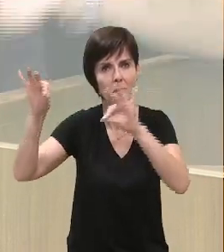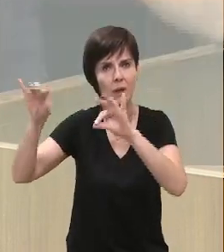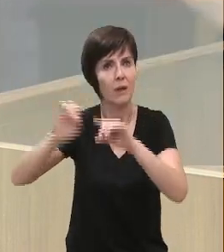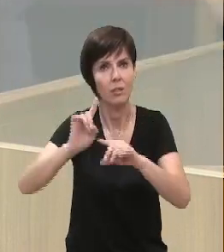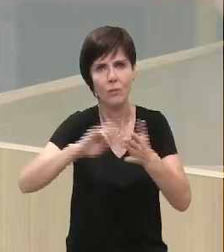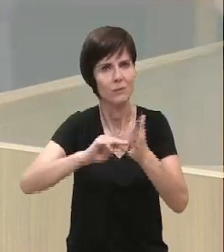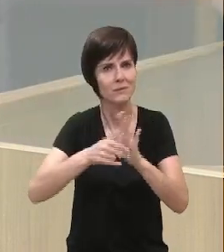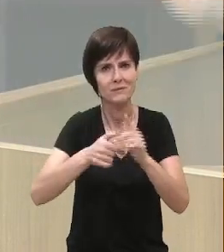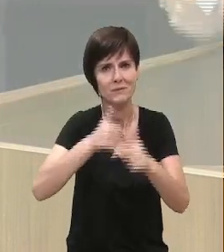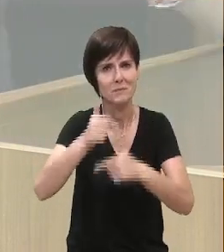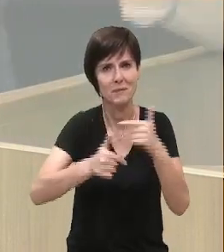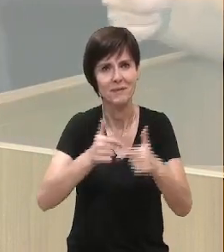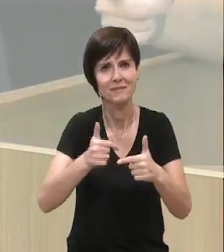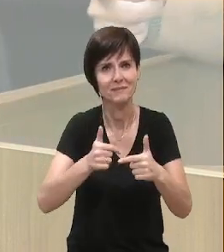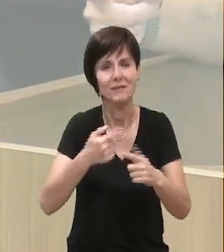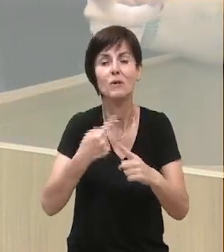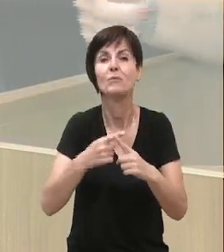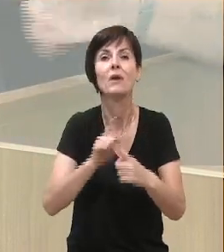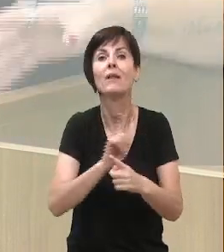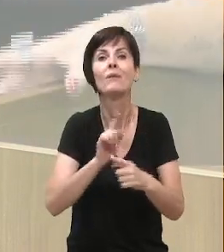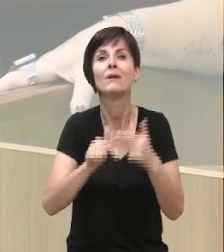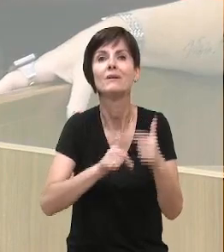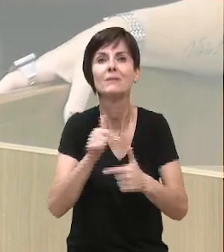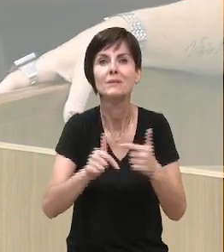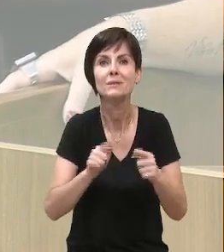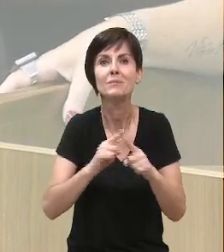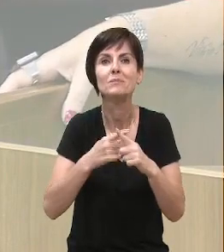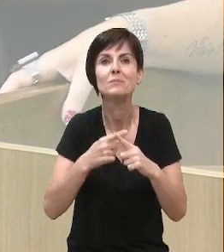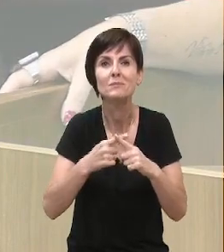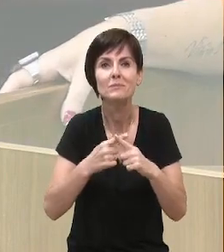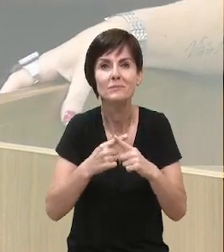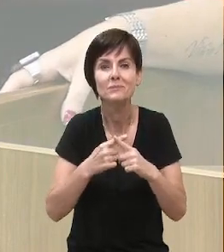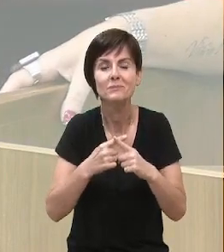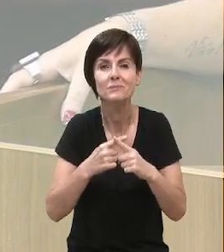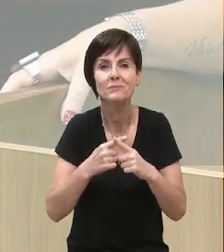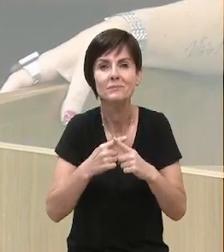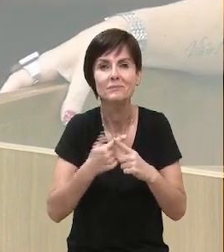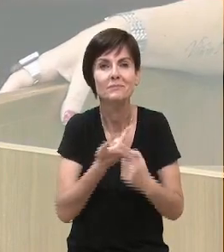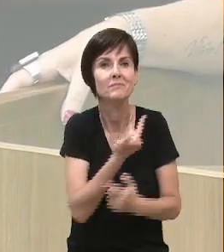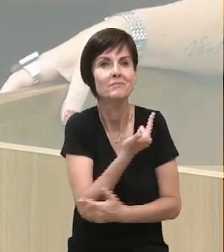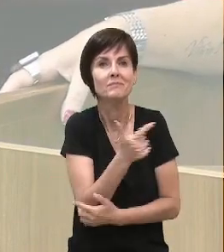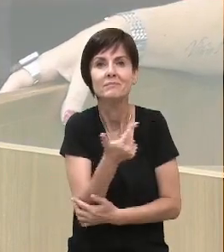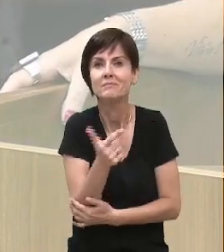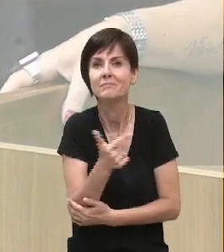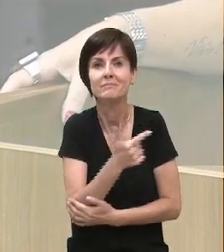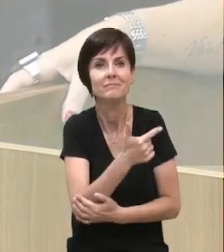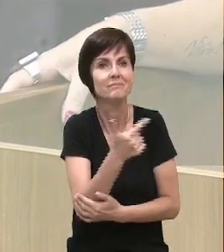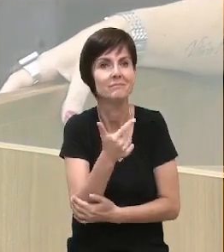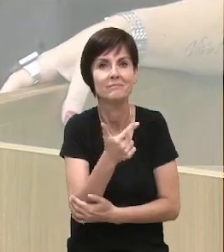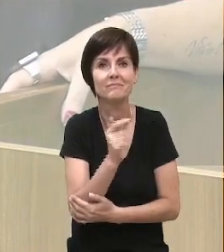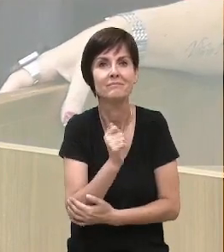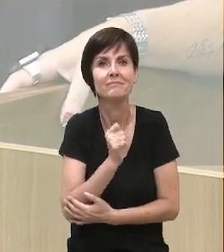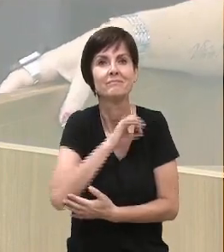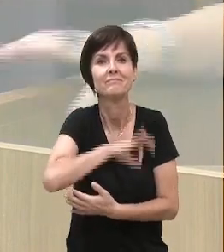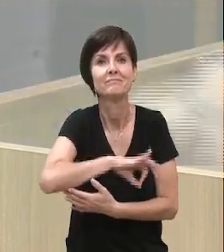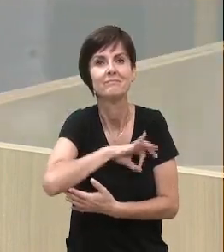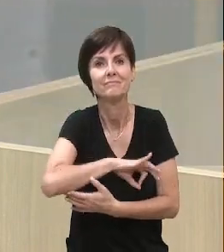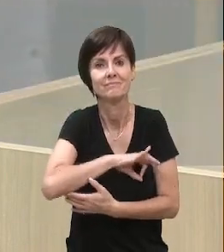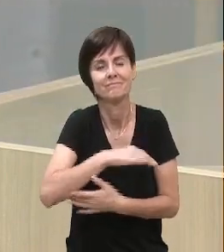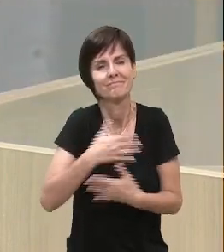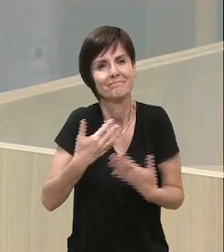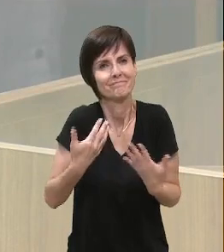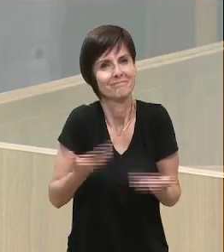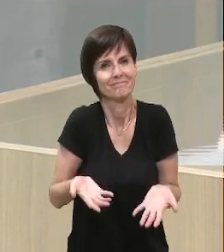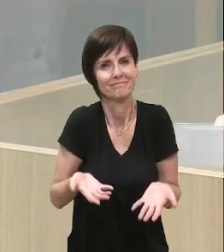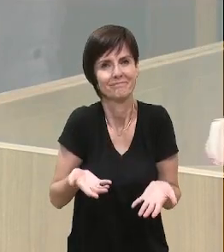Porque por que ele não é trabalho? Porque ele não é considerado porque ele não é remunerado. Então,